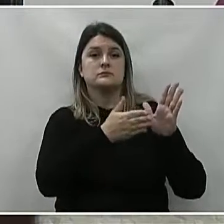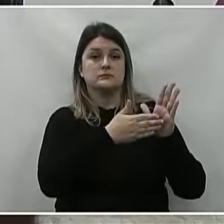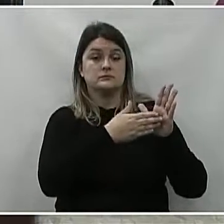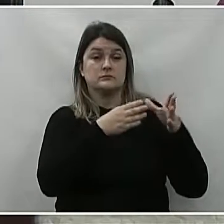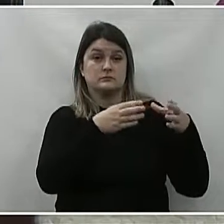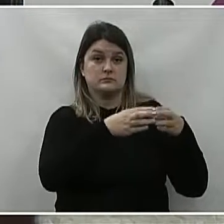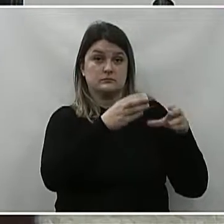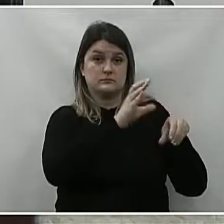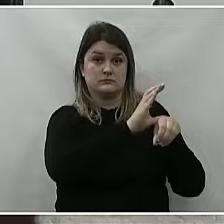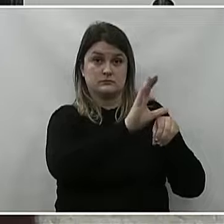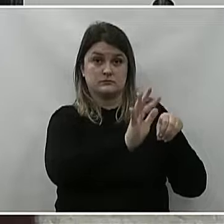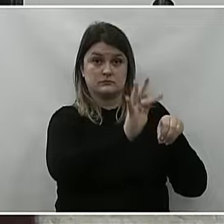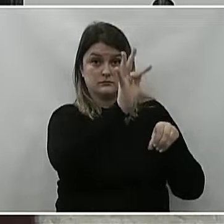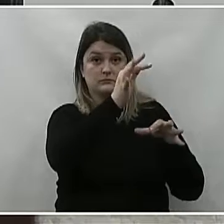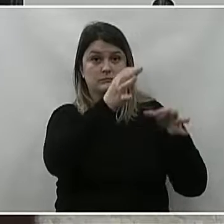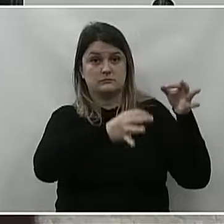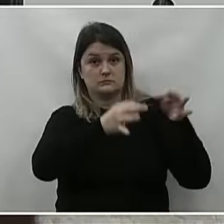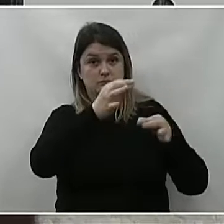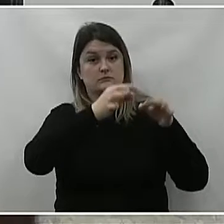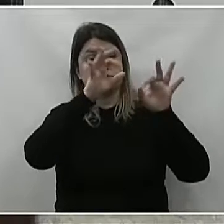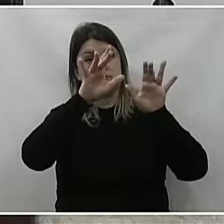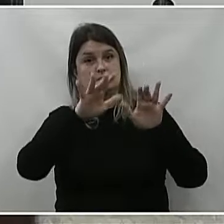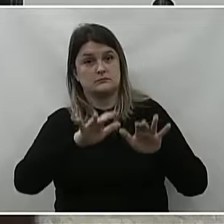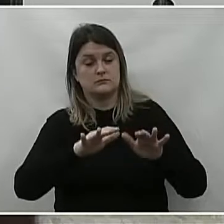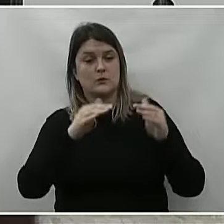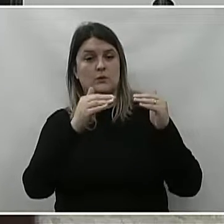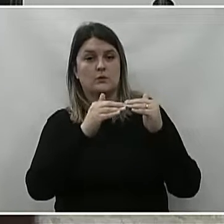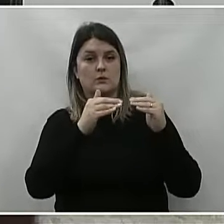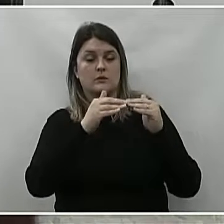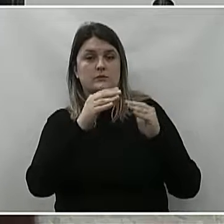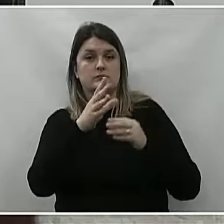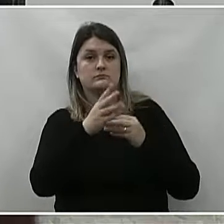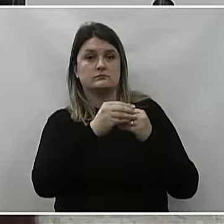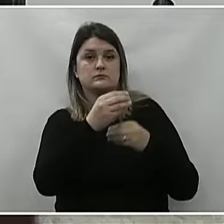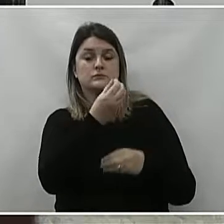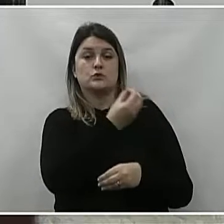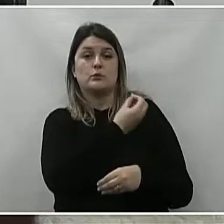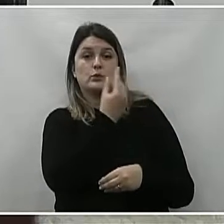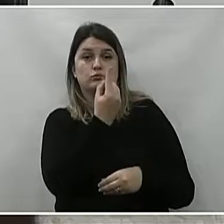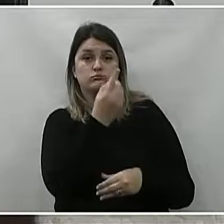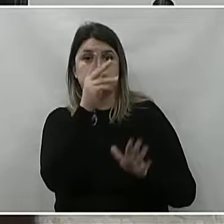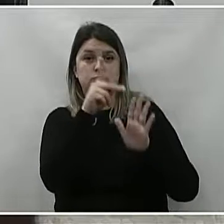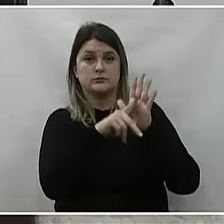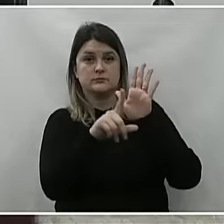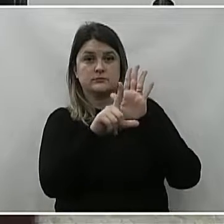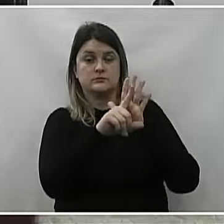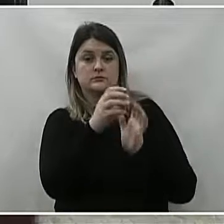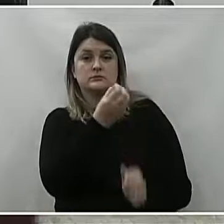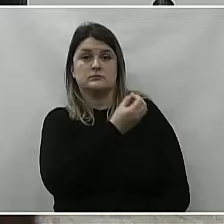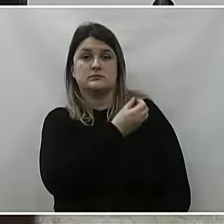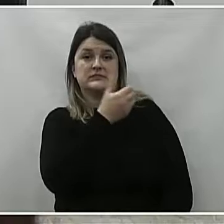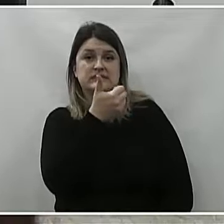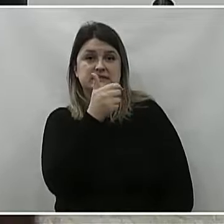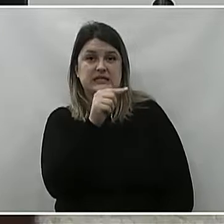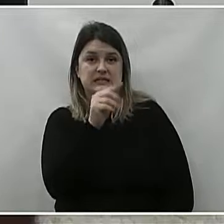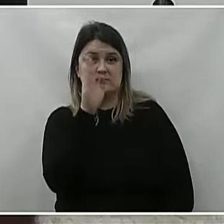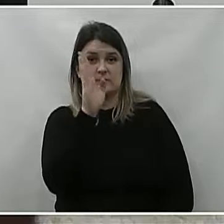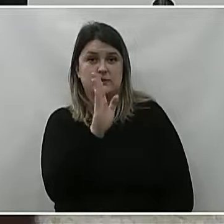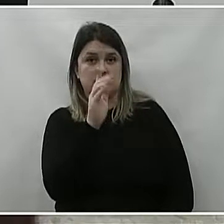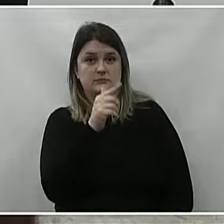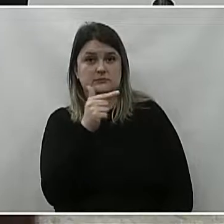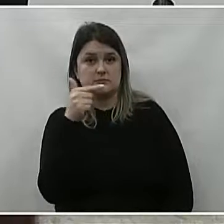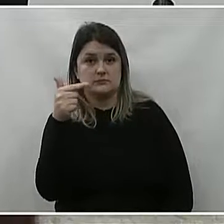fundamentado da Comissão de Constituição, Justiça e Redação Final. Favorável à emenda número 1 do Projeto de Lei Ordinária, de 17